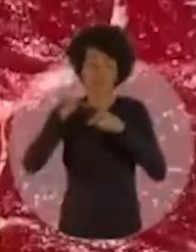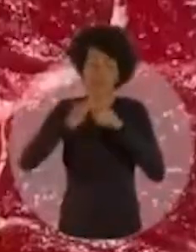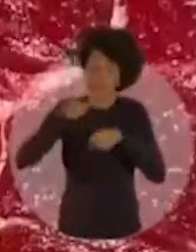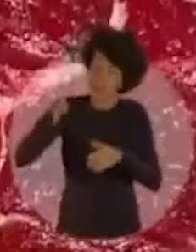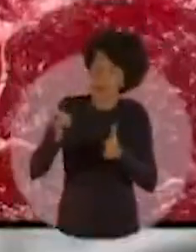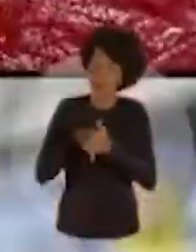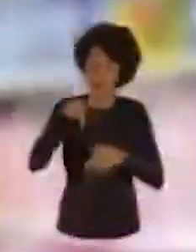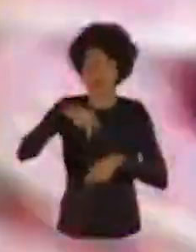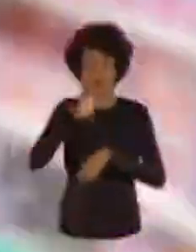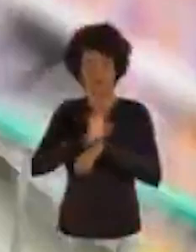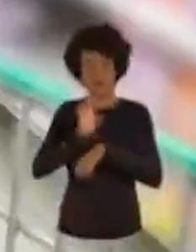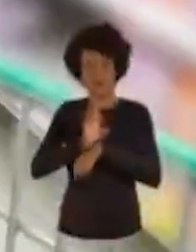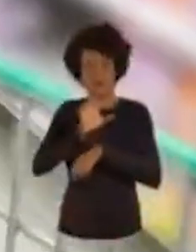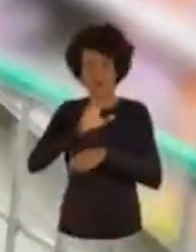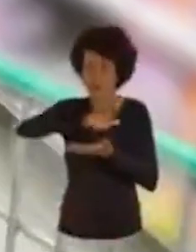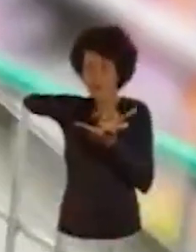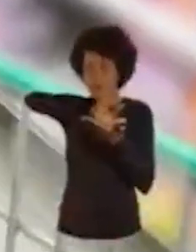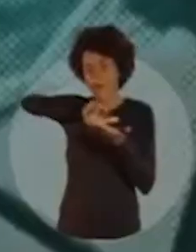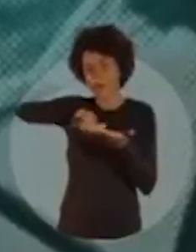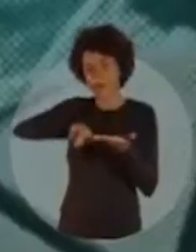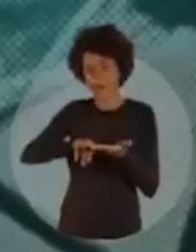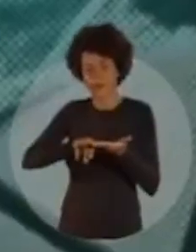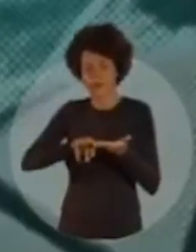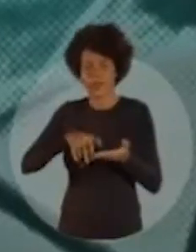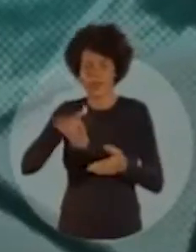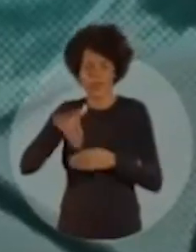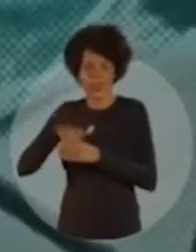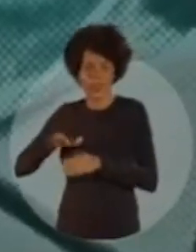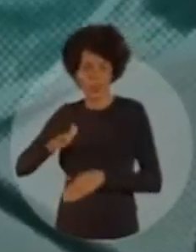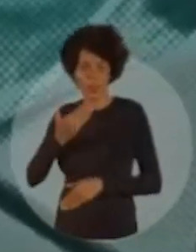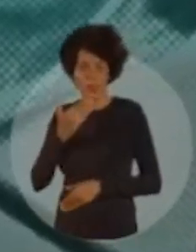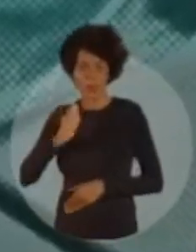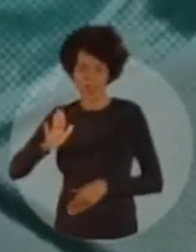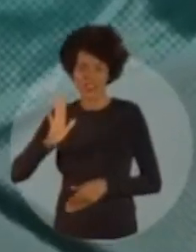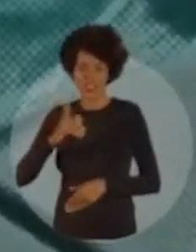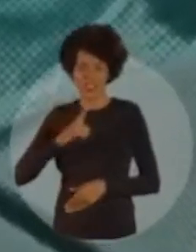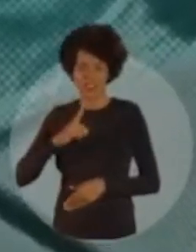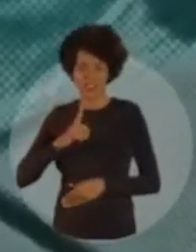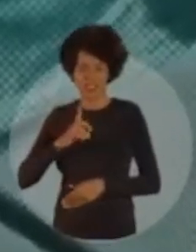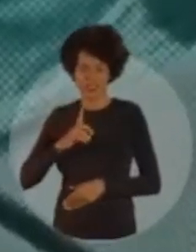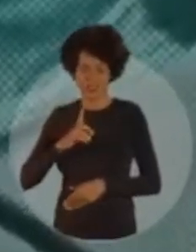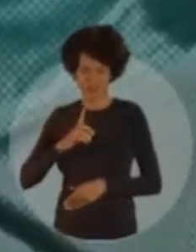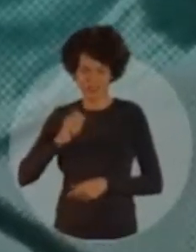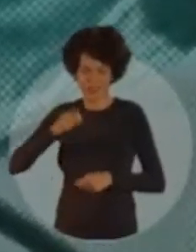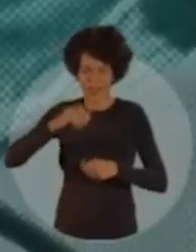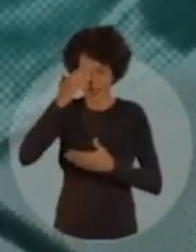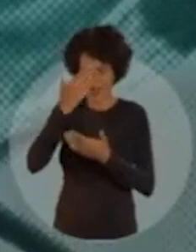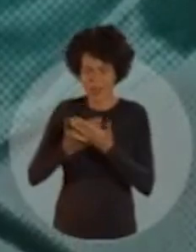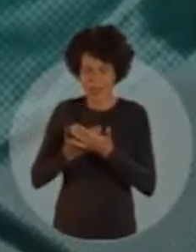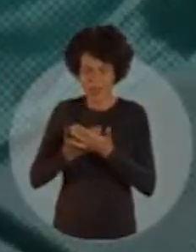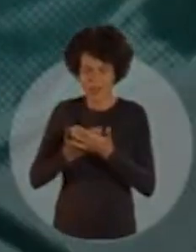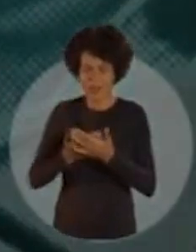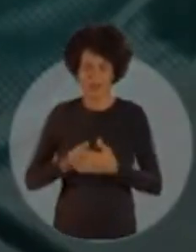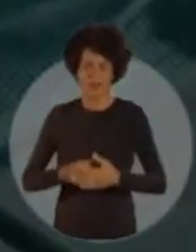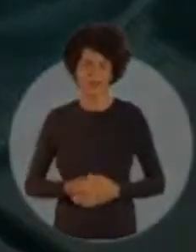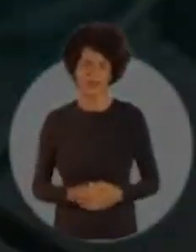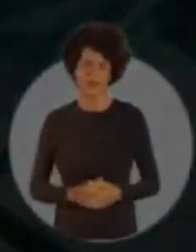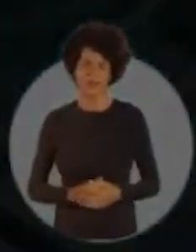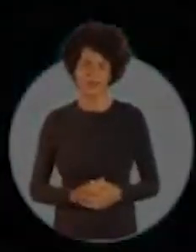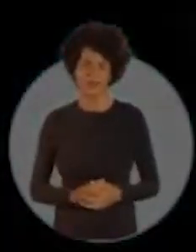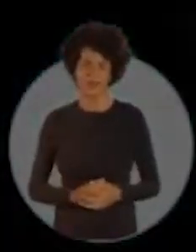produzidos no estado e em vários outros itens um candidato que promete o que já existe dá para confiar